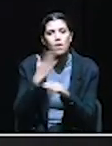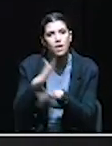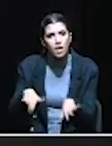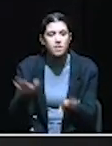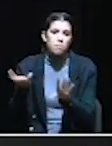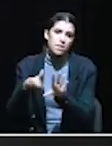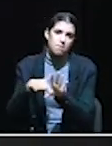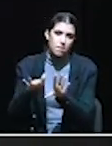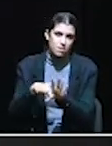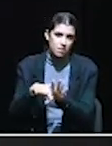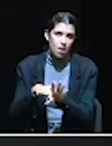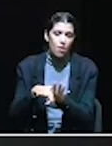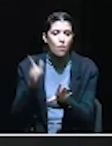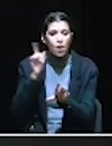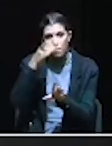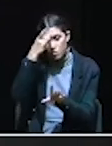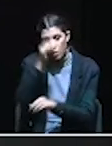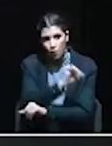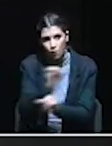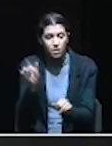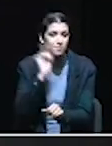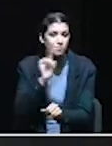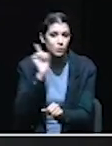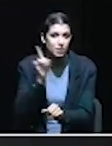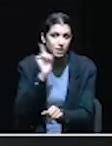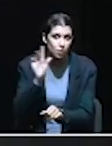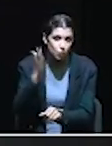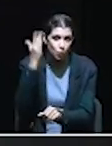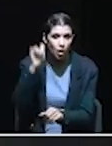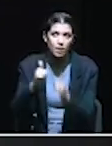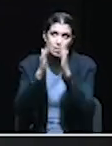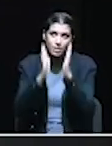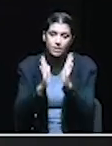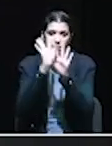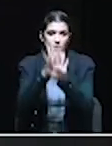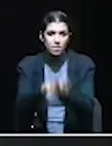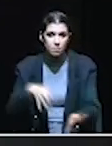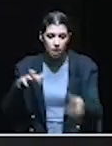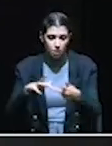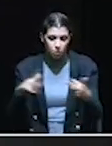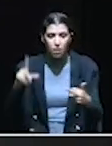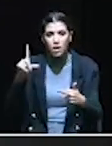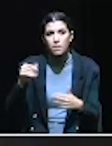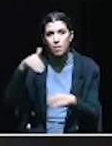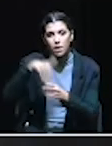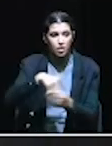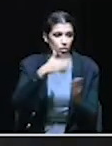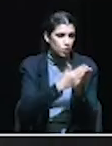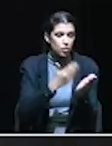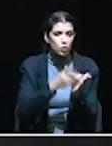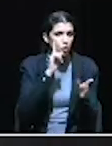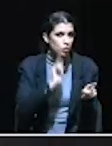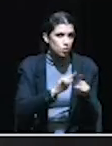isso é muito importante a vossa opinião e é muito importante a vossa participação aqui na Assembleia Municipal e também nas escolas. Quero concluir,